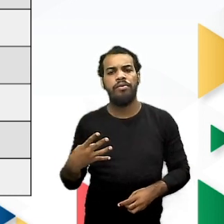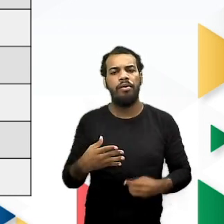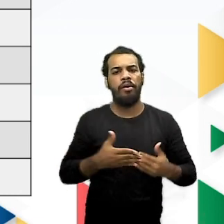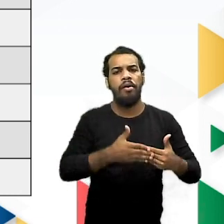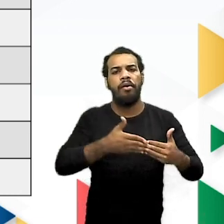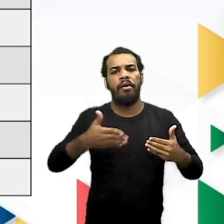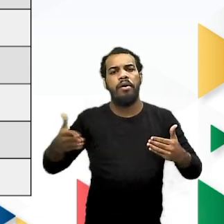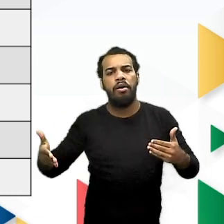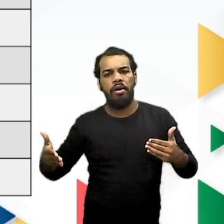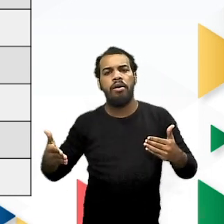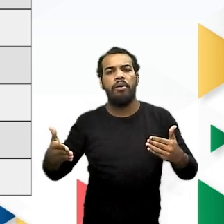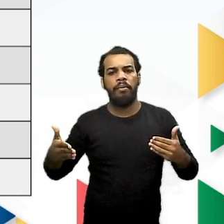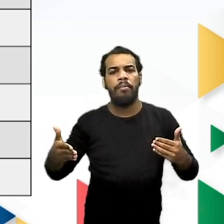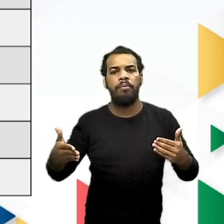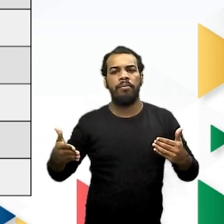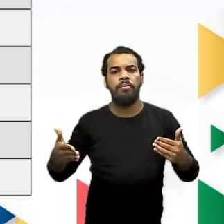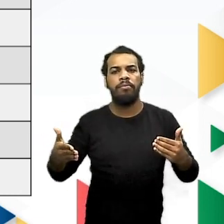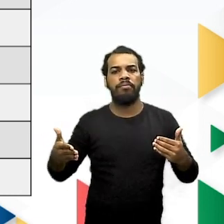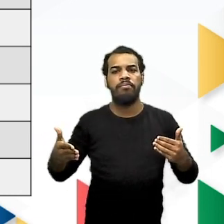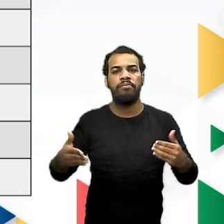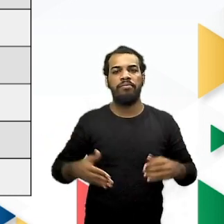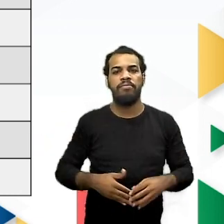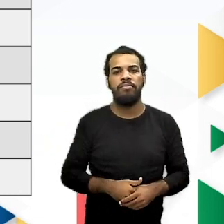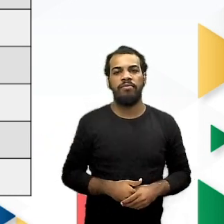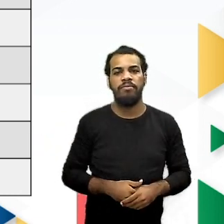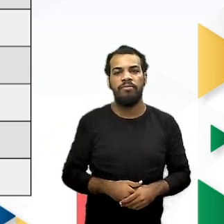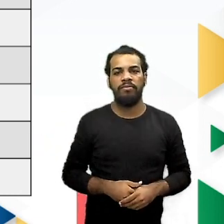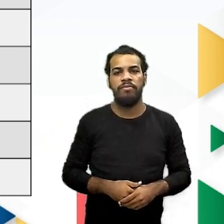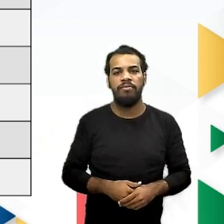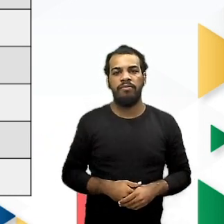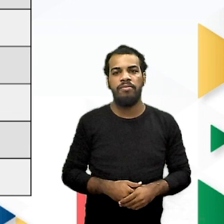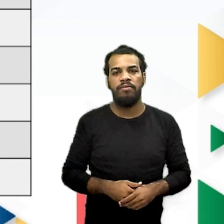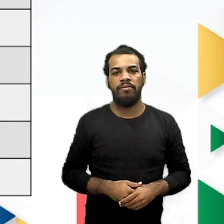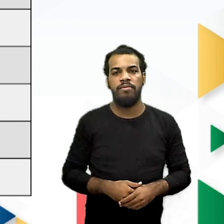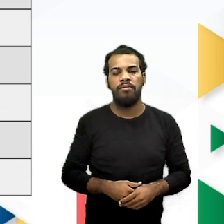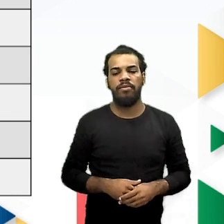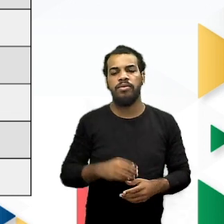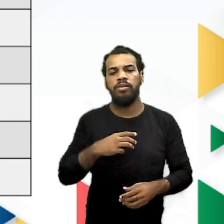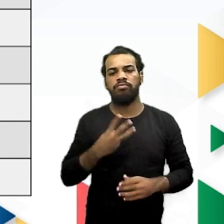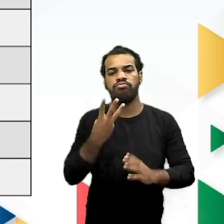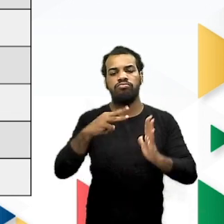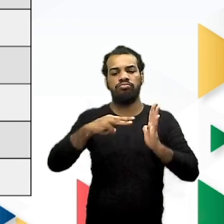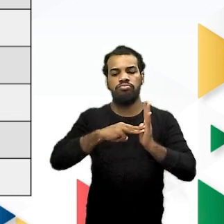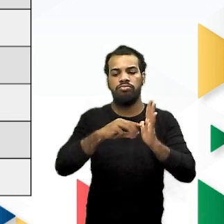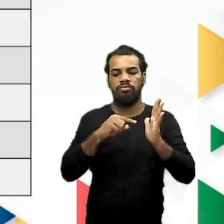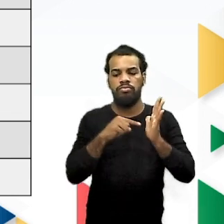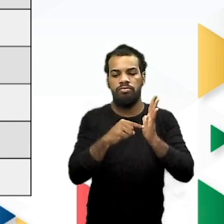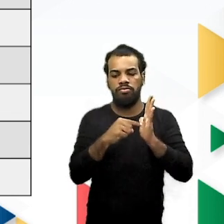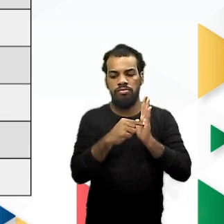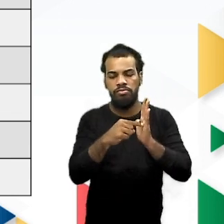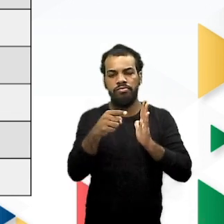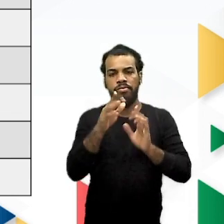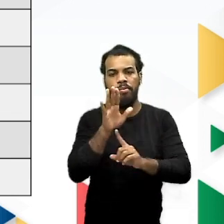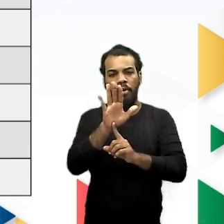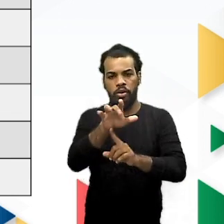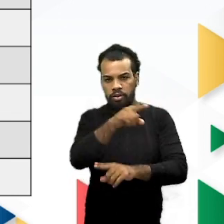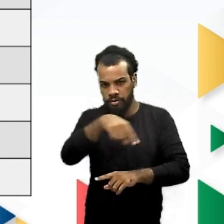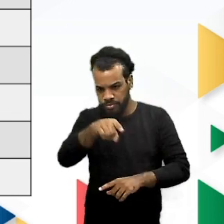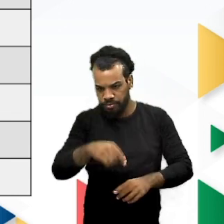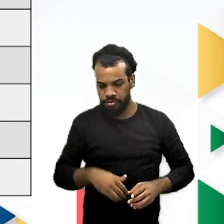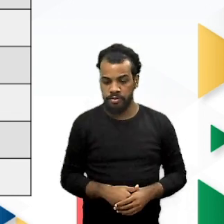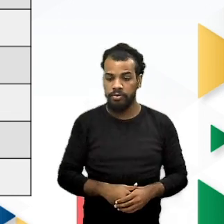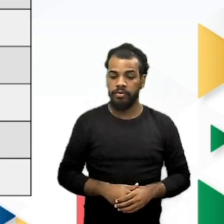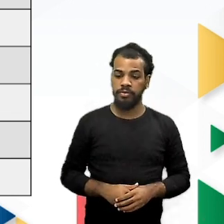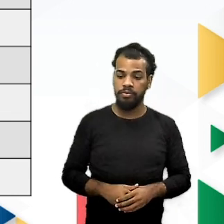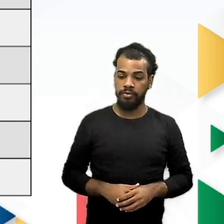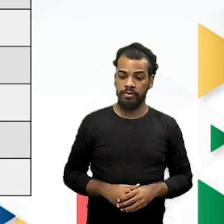recursiva ou não recursiva, tá? Primeiro eu sei que ela é recursiva porque tem os 3 pontinhos já de cara aí para te mostrar. Se ela parasse